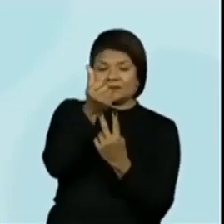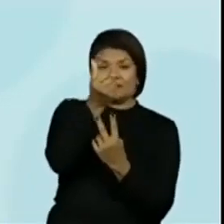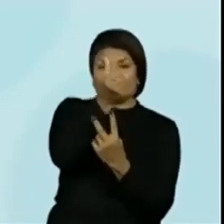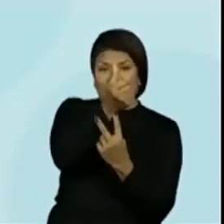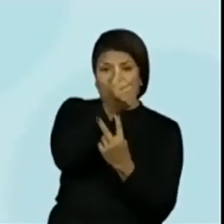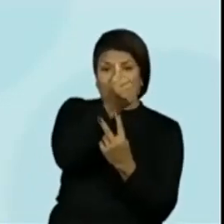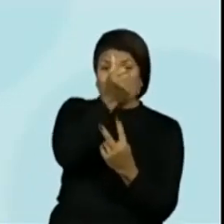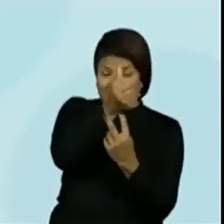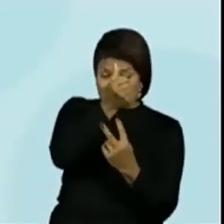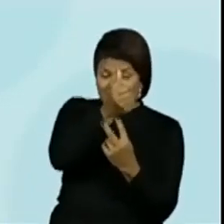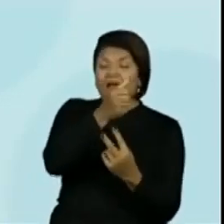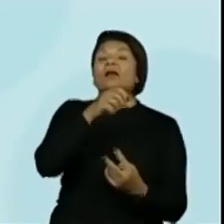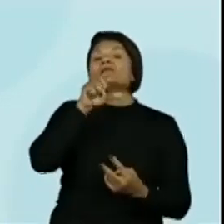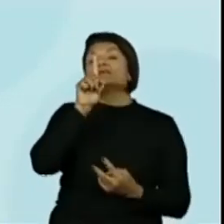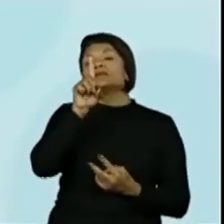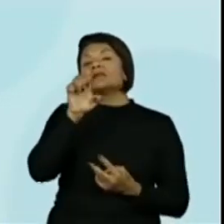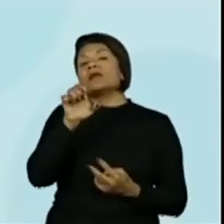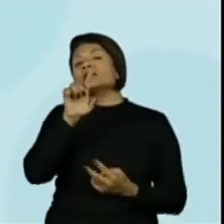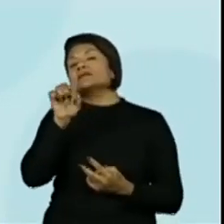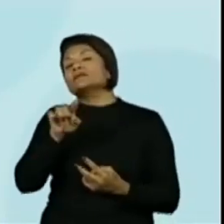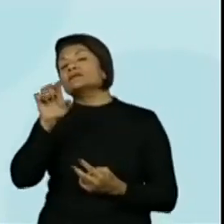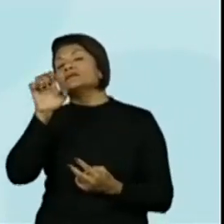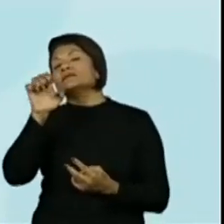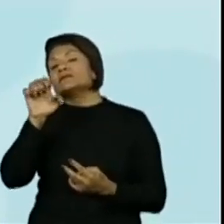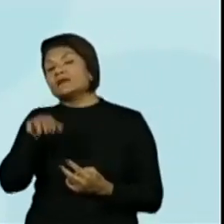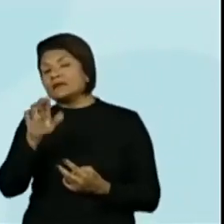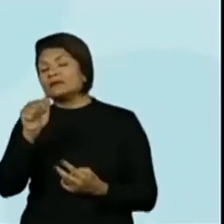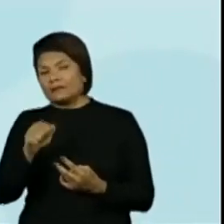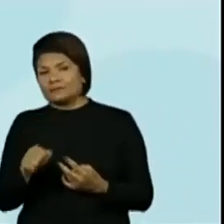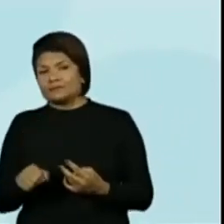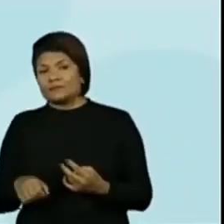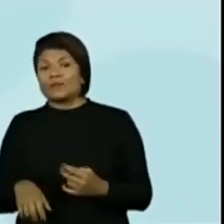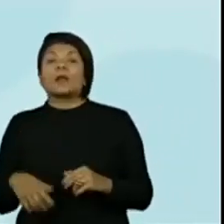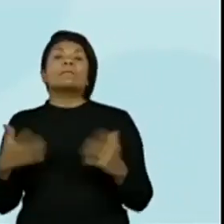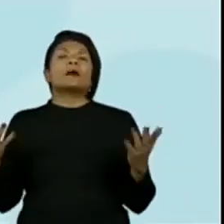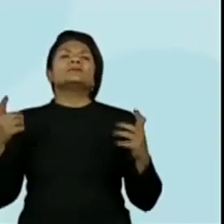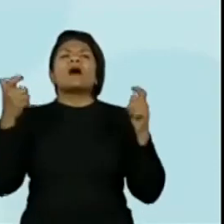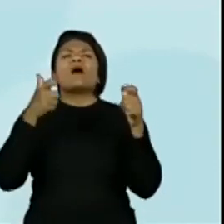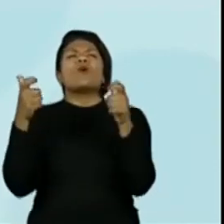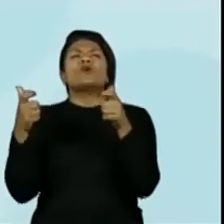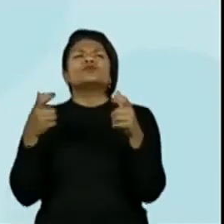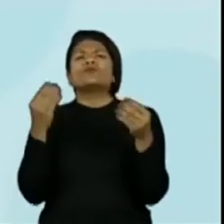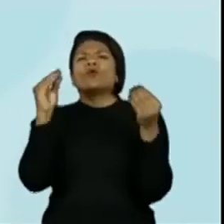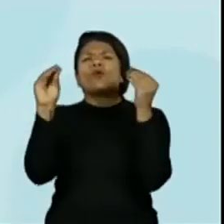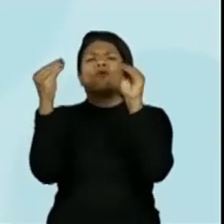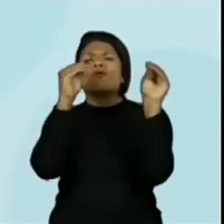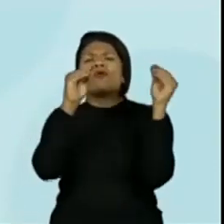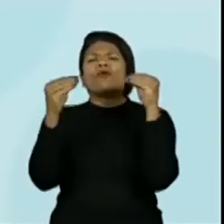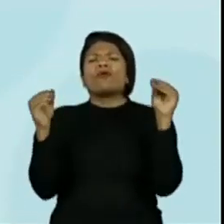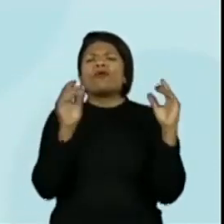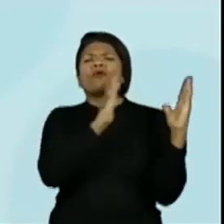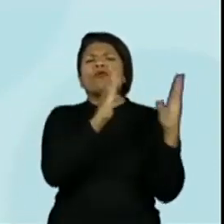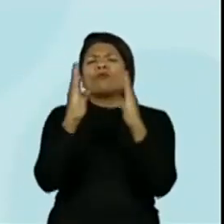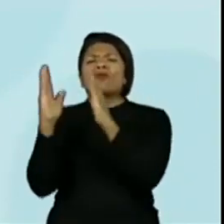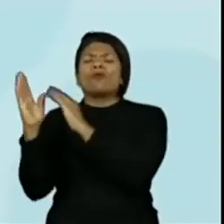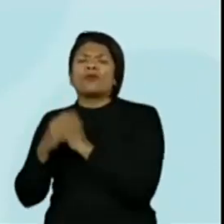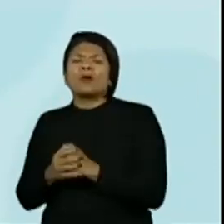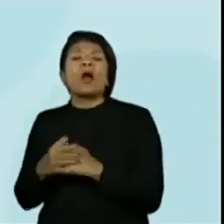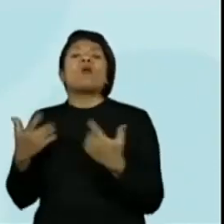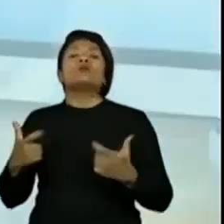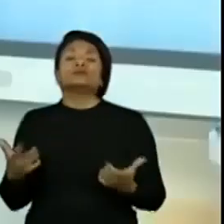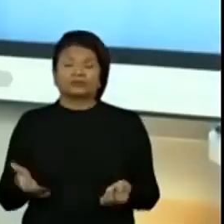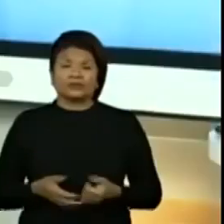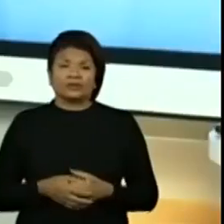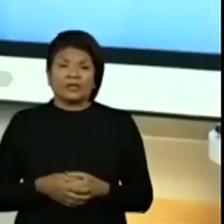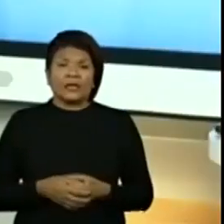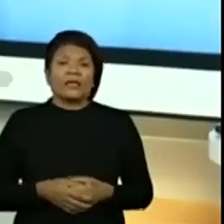dezenas. Só que aonde eu vou posicioná-las? Esta é a parte mais importante. Olha aqui, lembra que eu disse